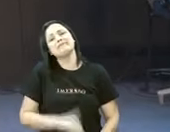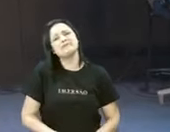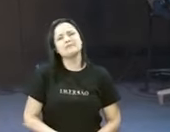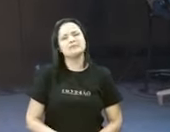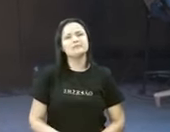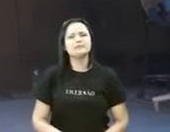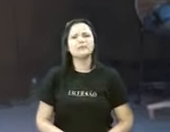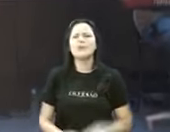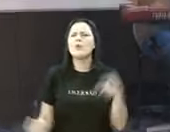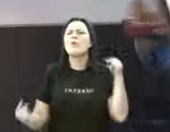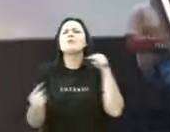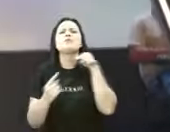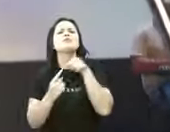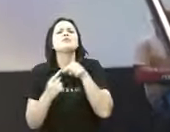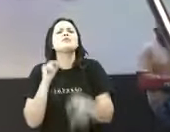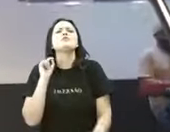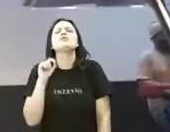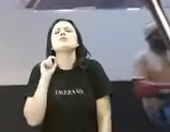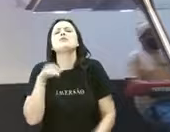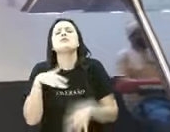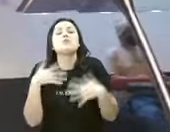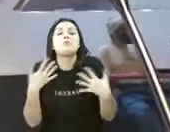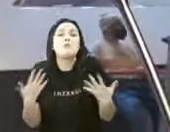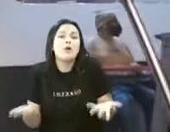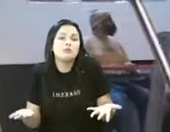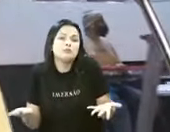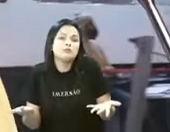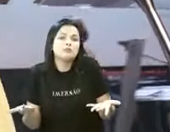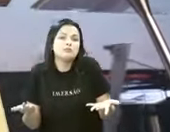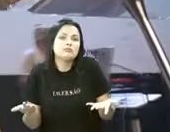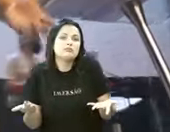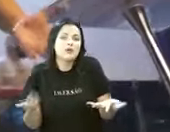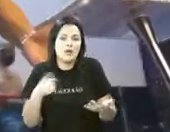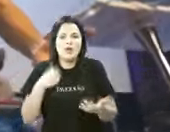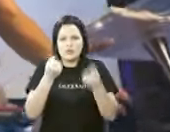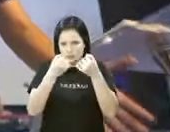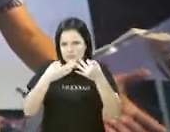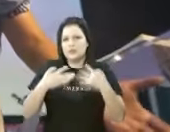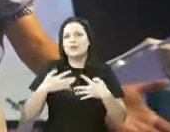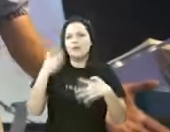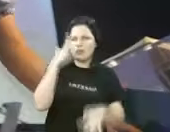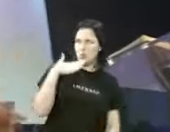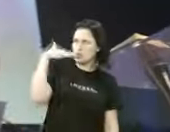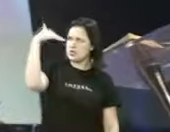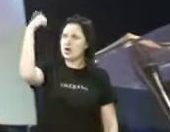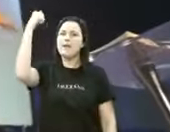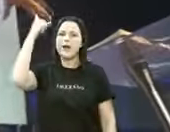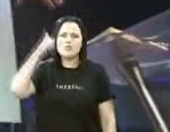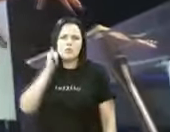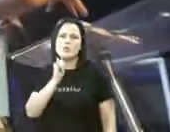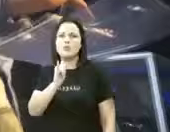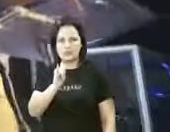Qual é a proposta? Eu estou falando sobre o chamado do profeta. O céu